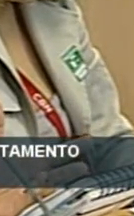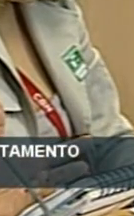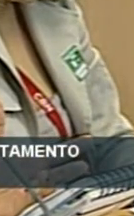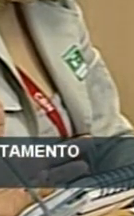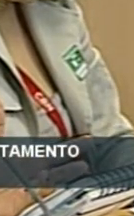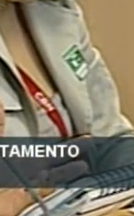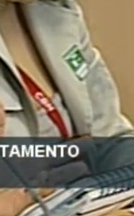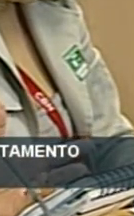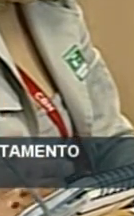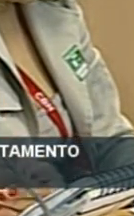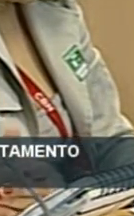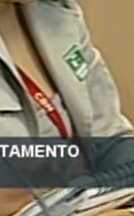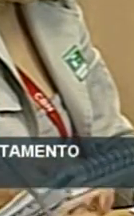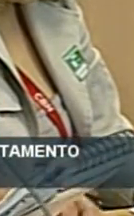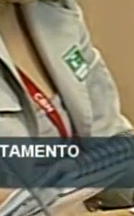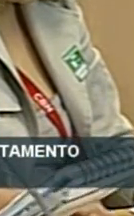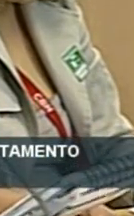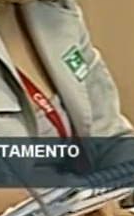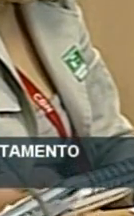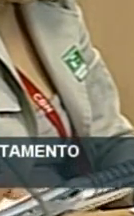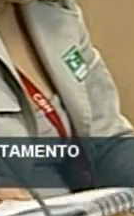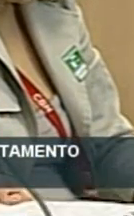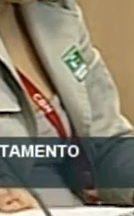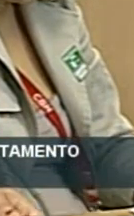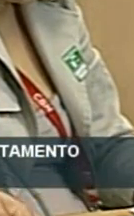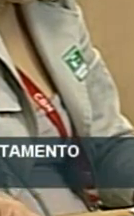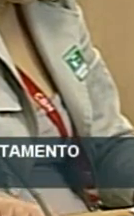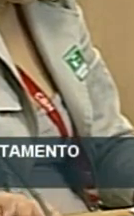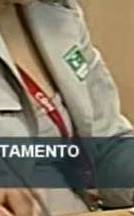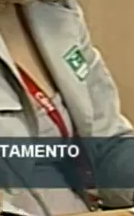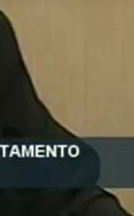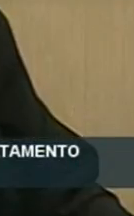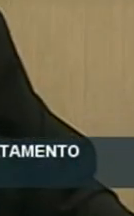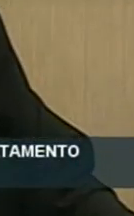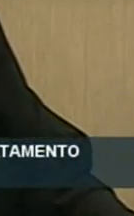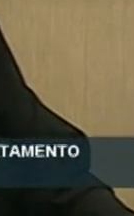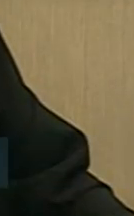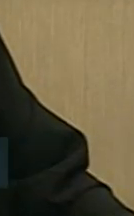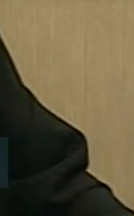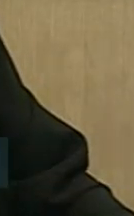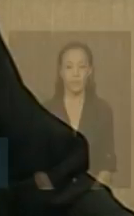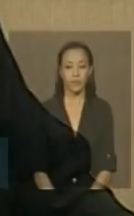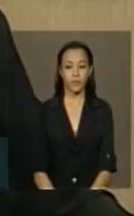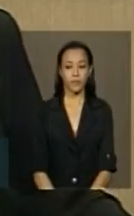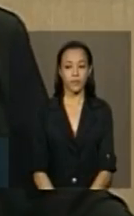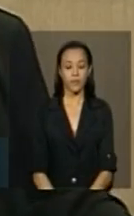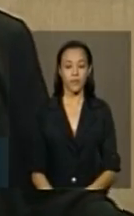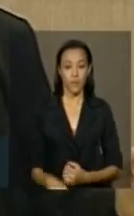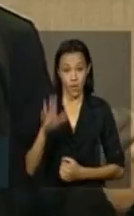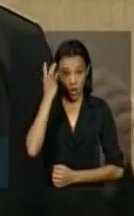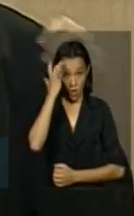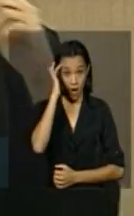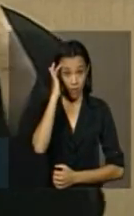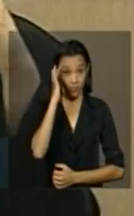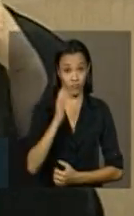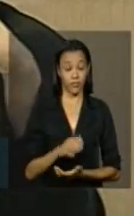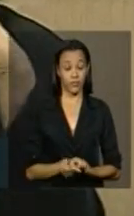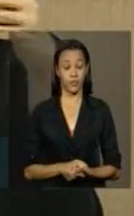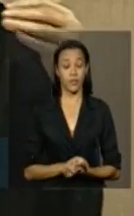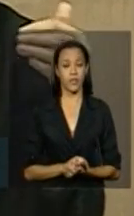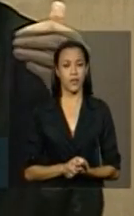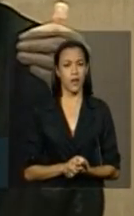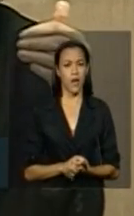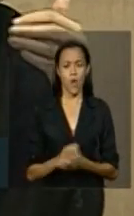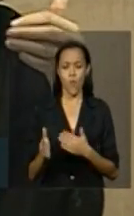assusta a gente vê que o desmatamento ainda chega a esse patamar vamos lá são duas eu acho o número al sempre